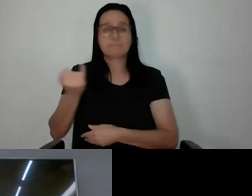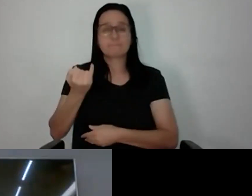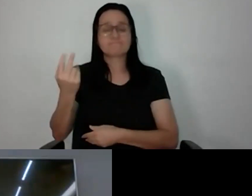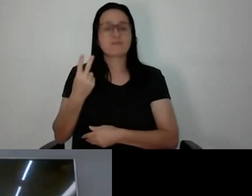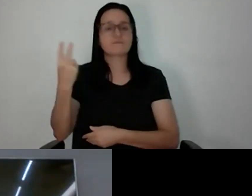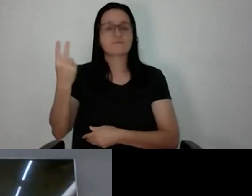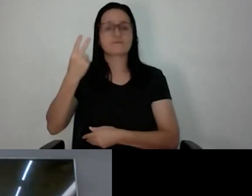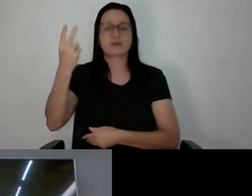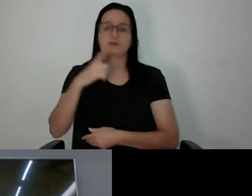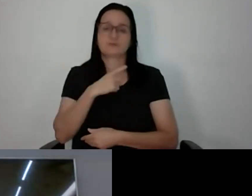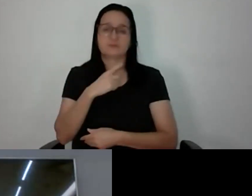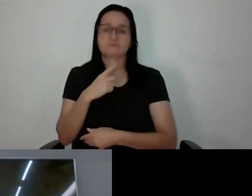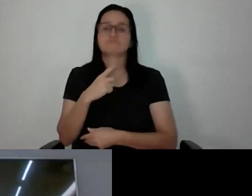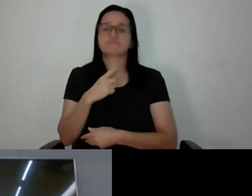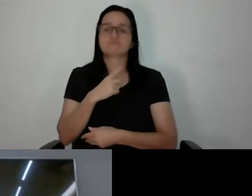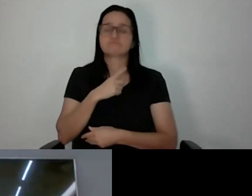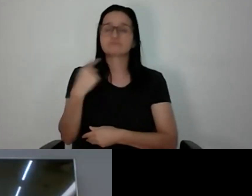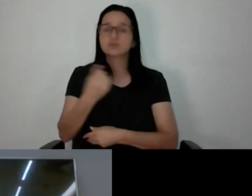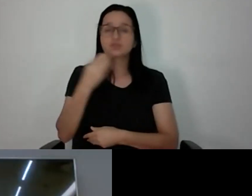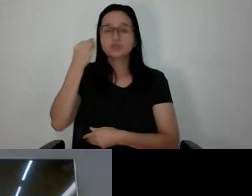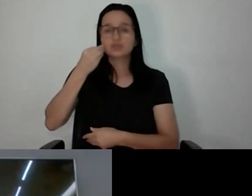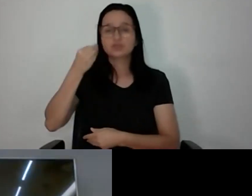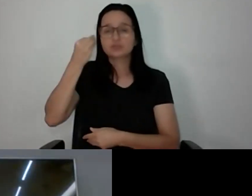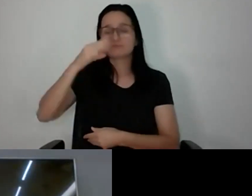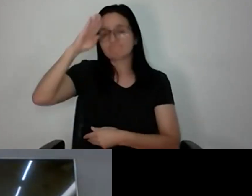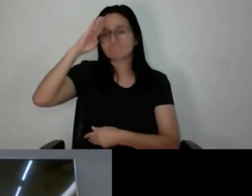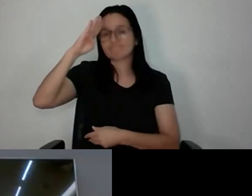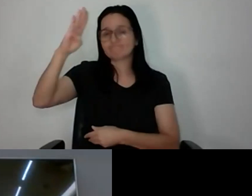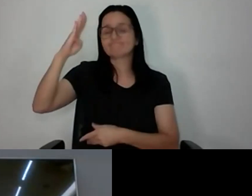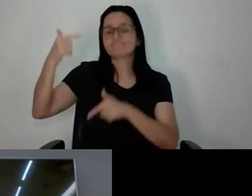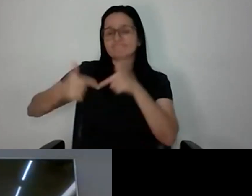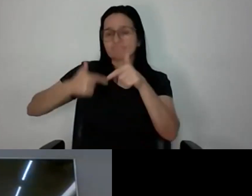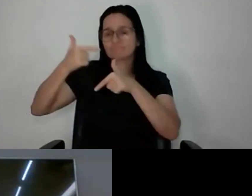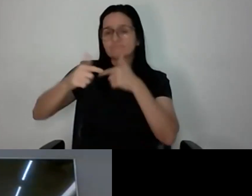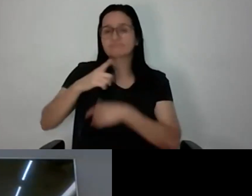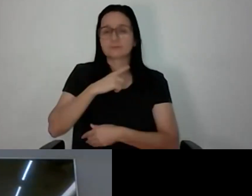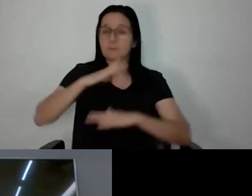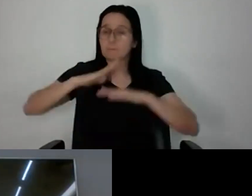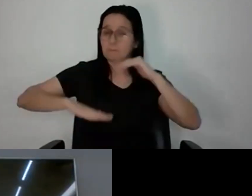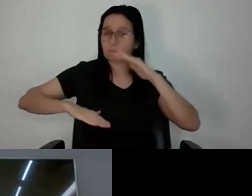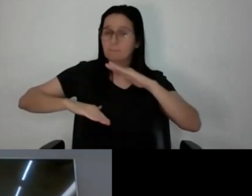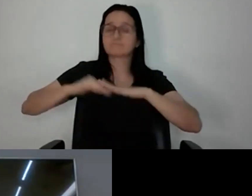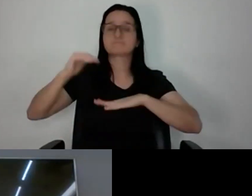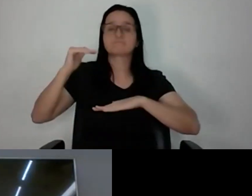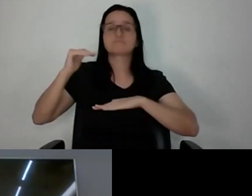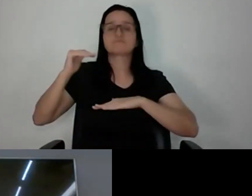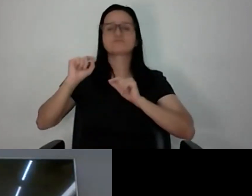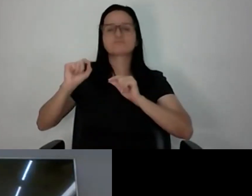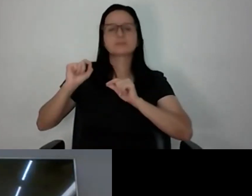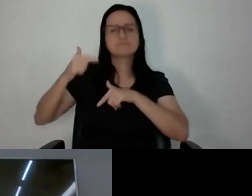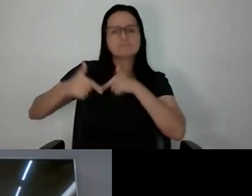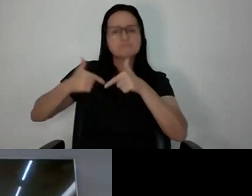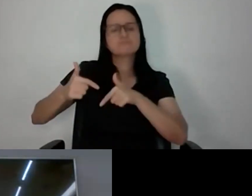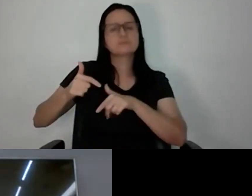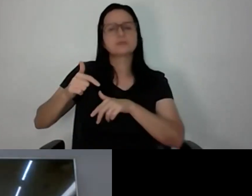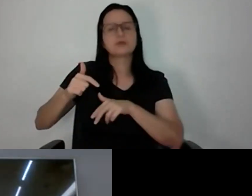aqui na experiência que a gente tem no escritório, né? Um profissional que ele é responsável, proativo, ponta